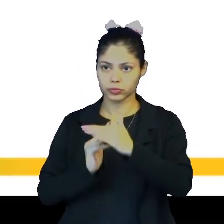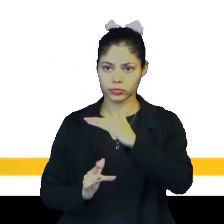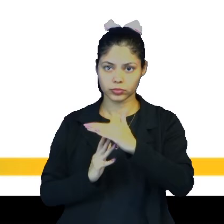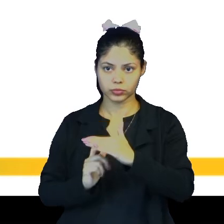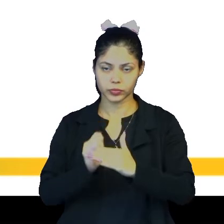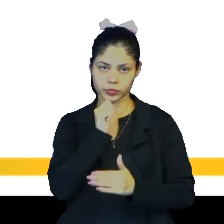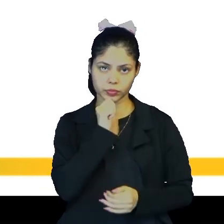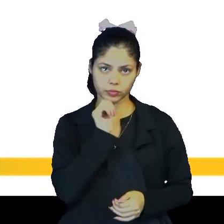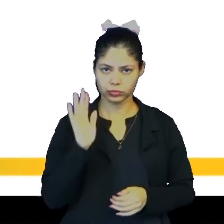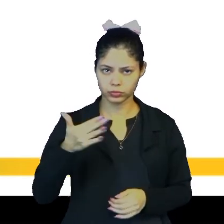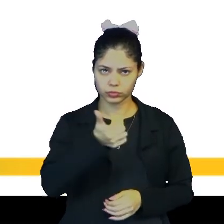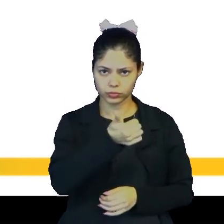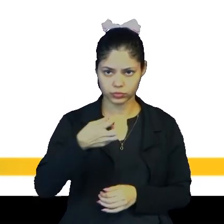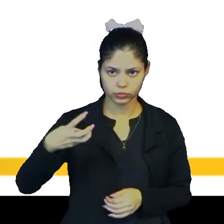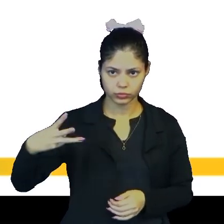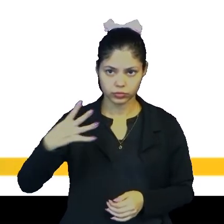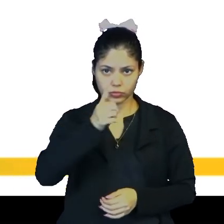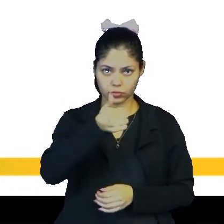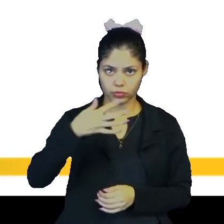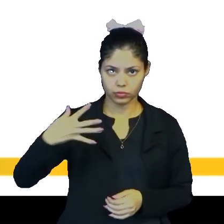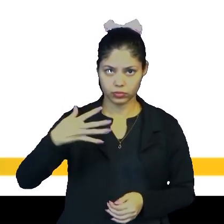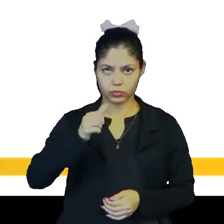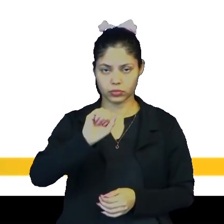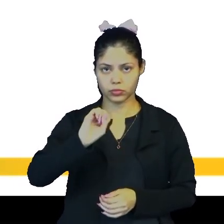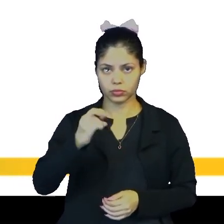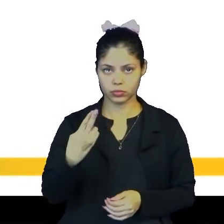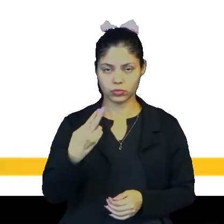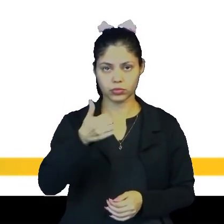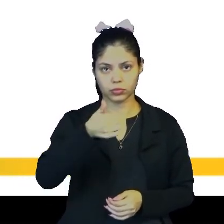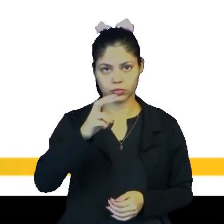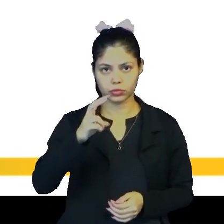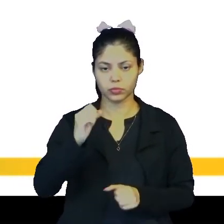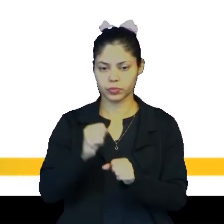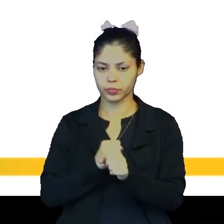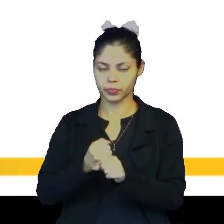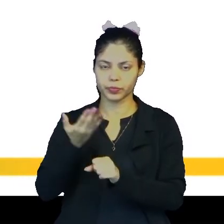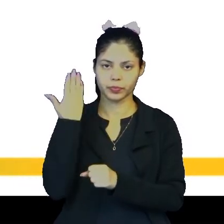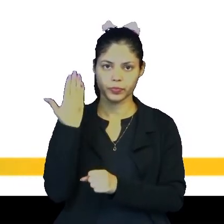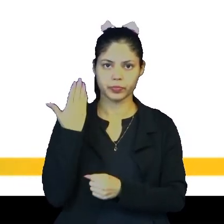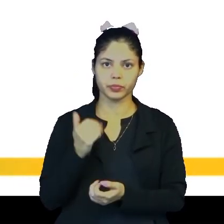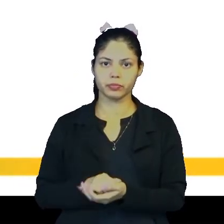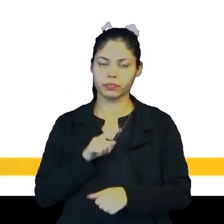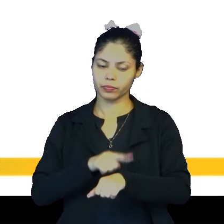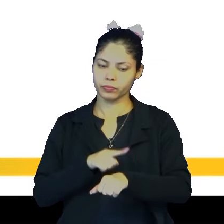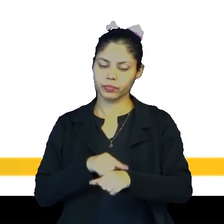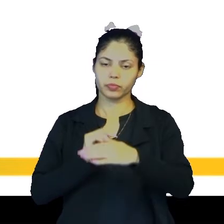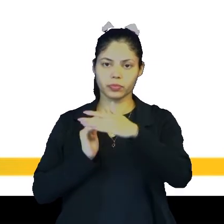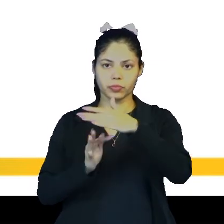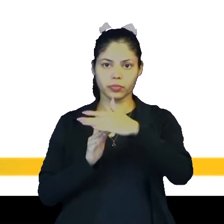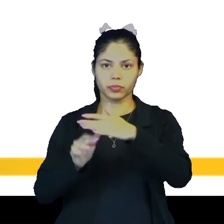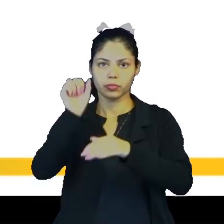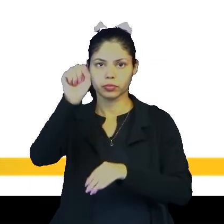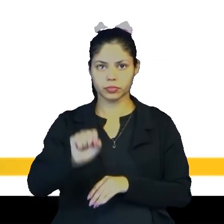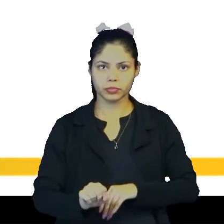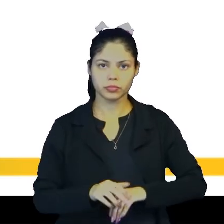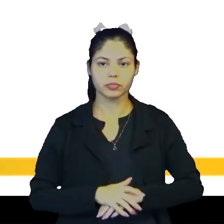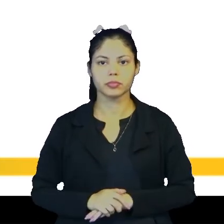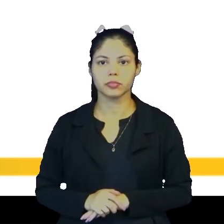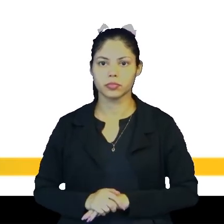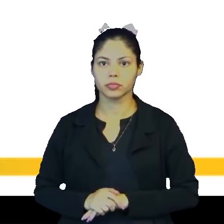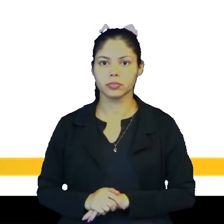Clovis, há cerca de 14 ou 15 mil anos atrás, e com o tempo teria migrado para o sul.